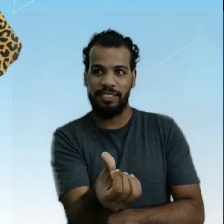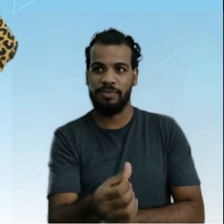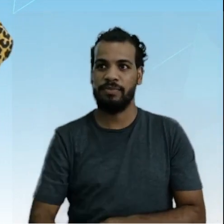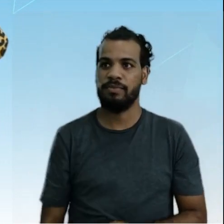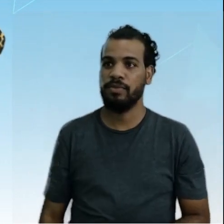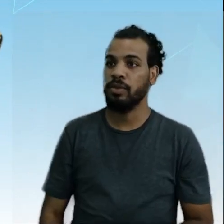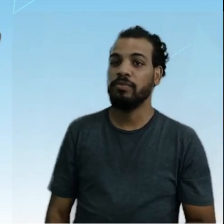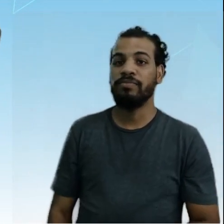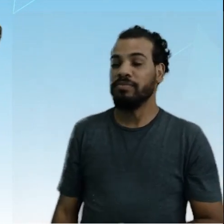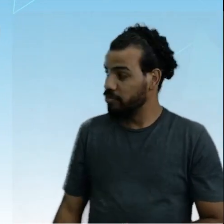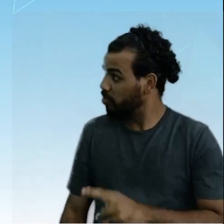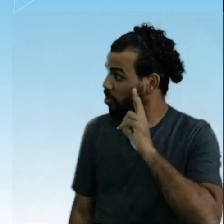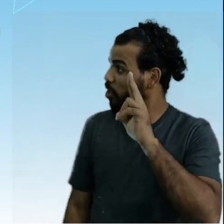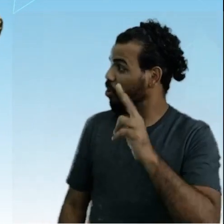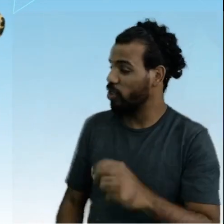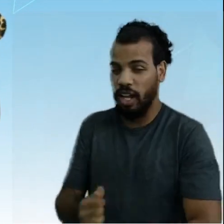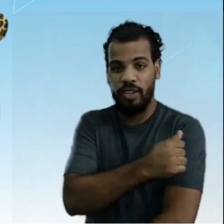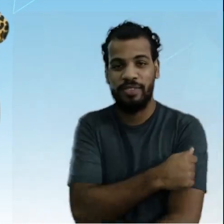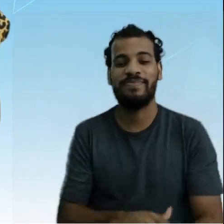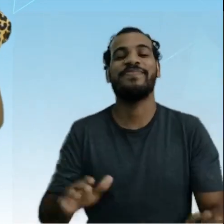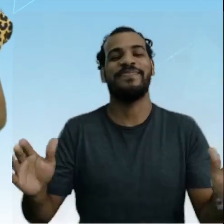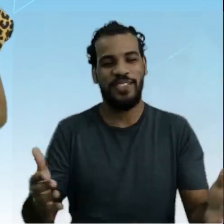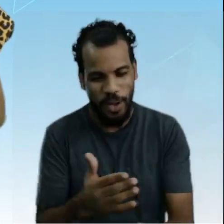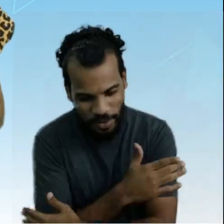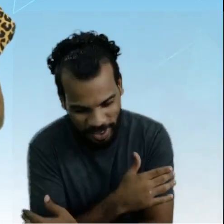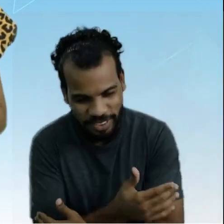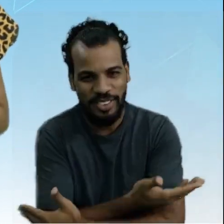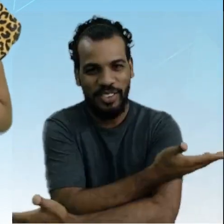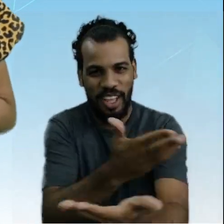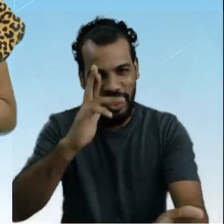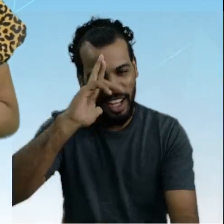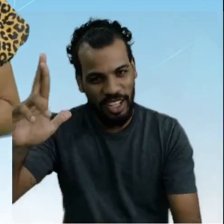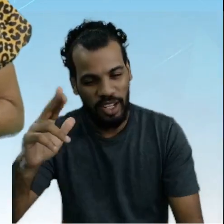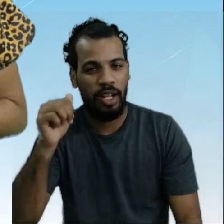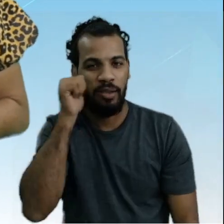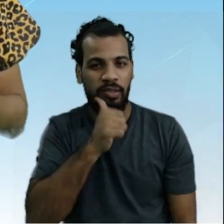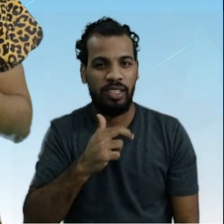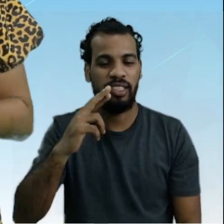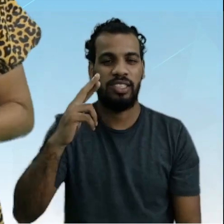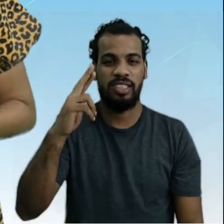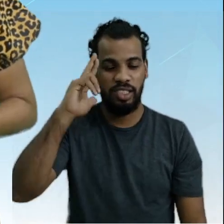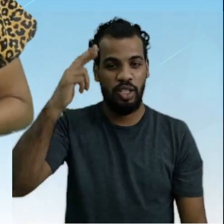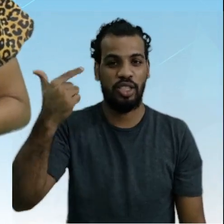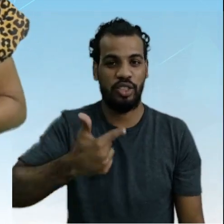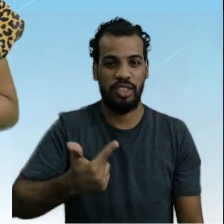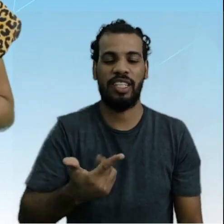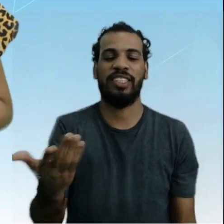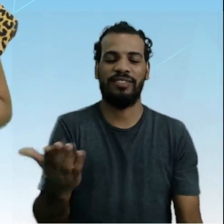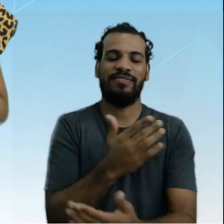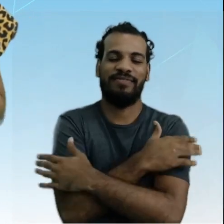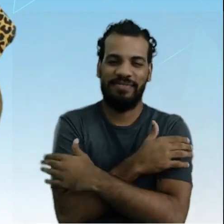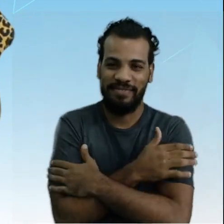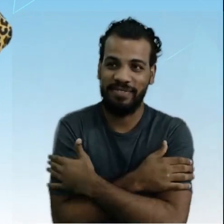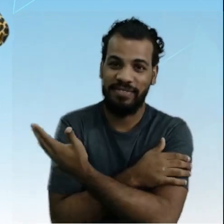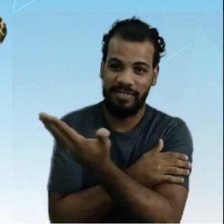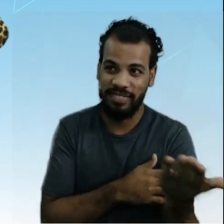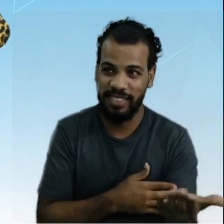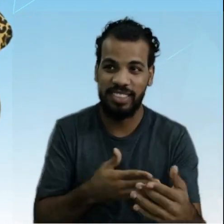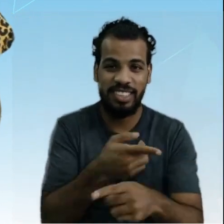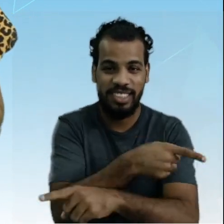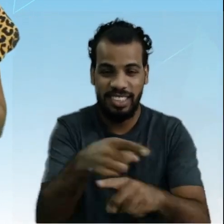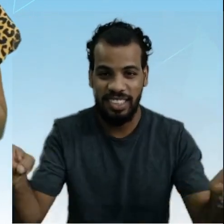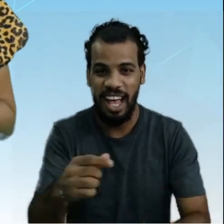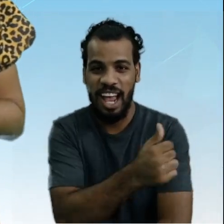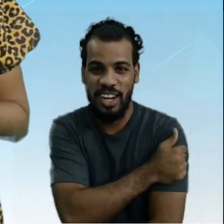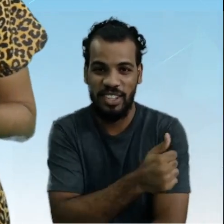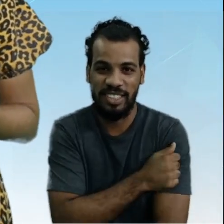e os alunos? Sim, um grande abraço para o diretor Berlins, a vice-diretora Rejane, para todos os meus colegas professores e para os meus queridos